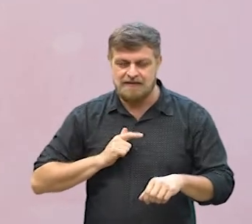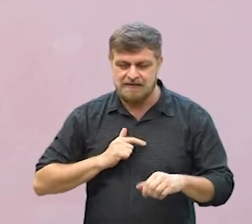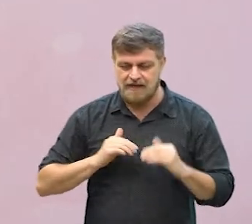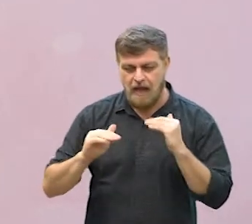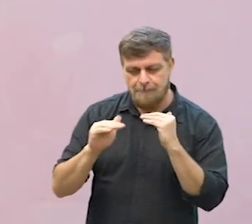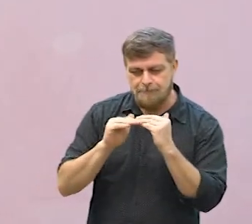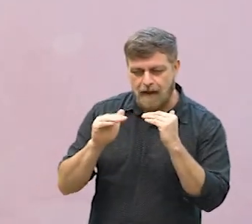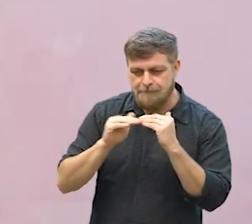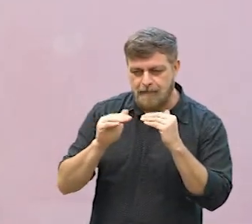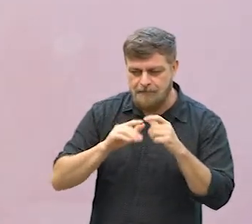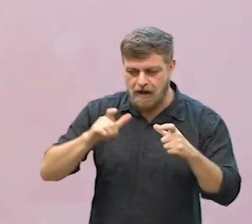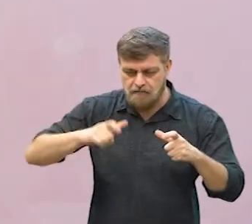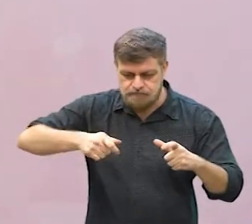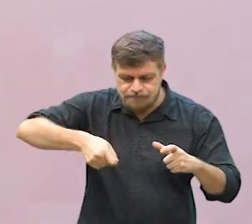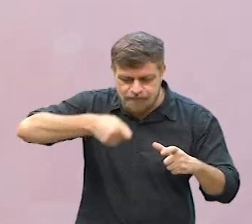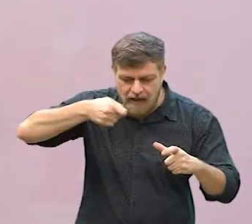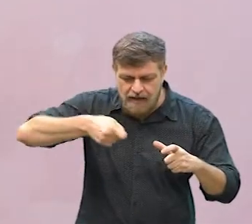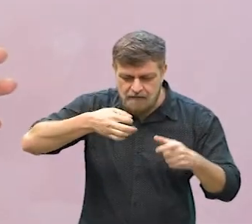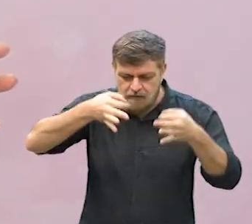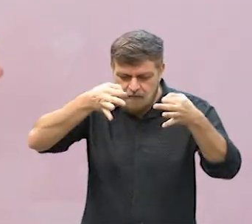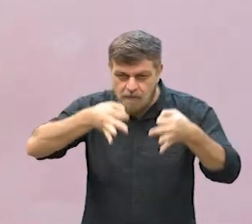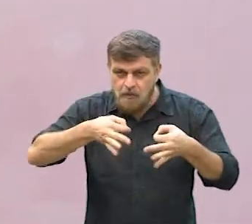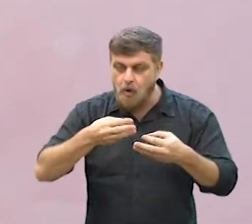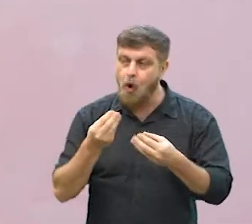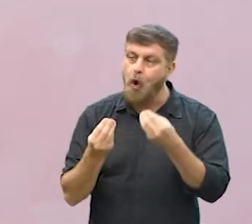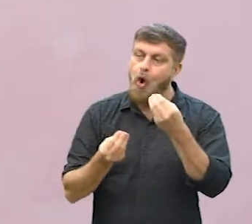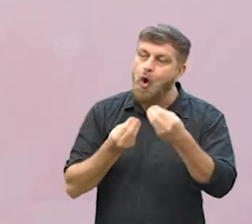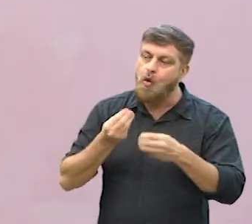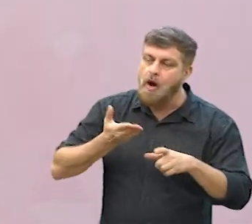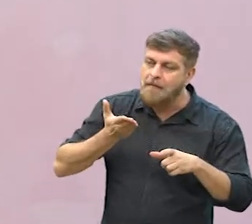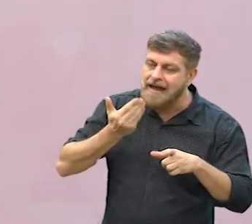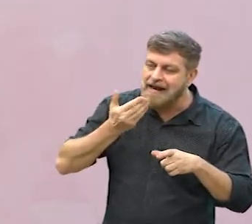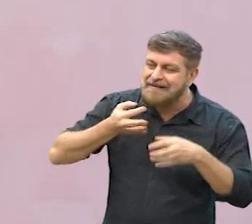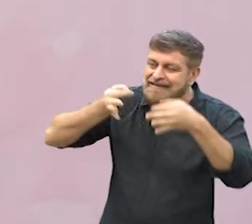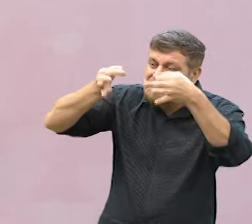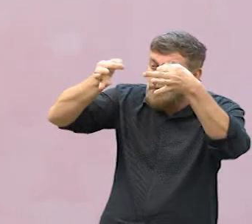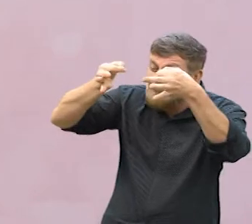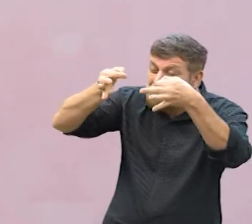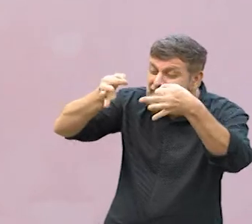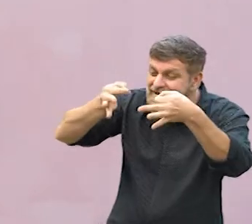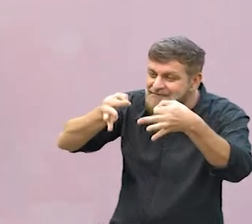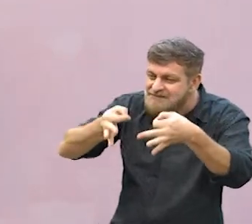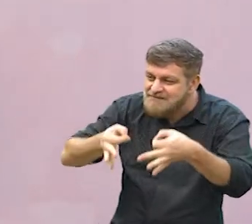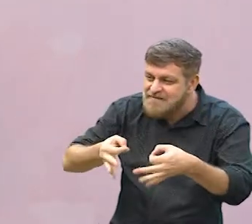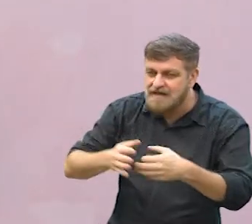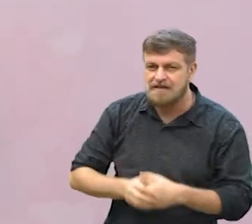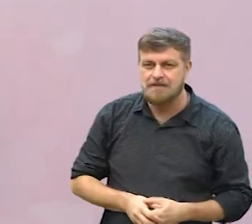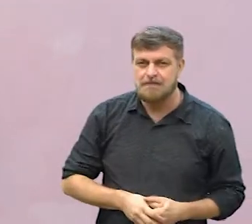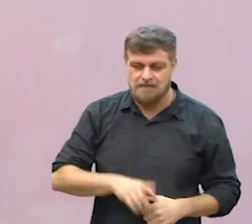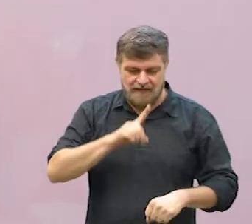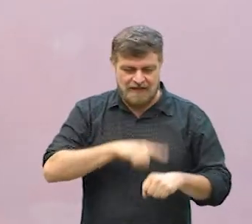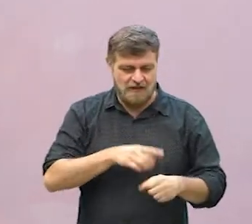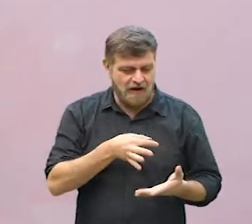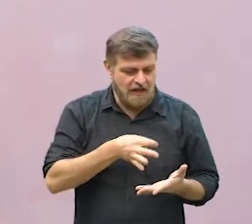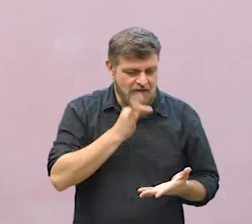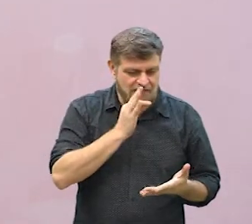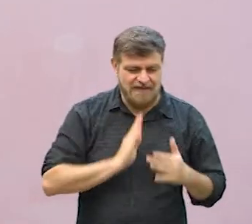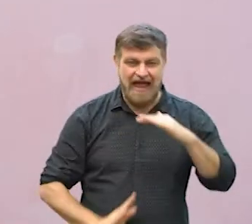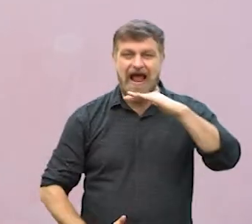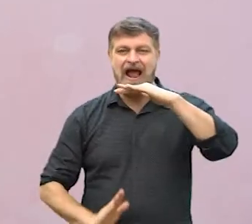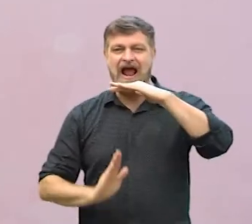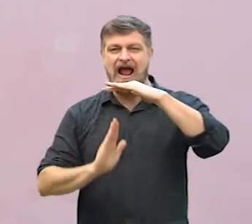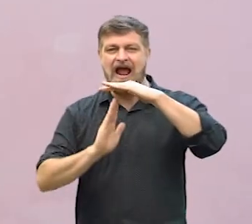na alimentação. Como que deve ser a alimentação perfeita? Desde o café da manhã